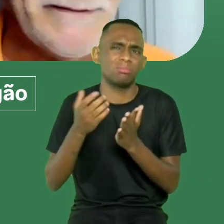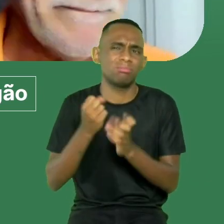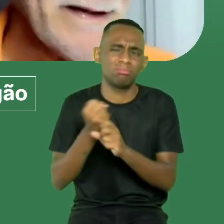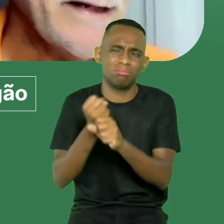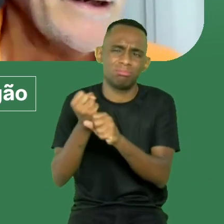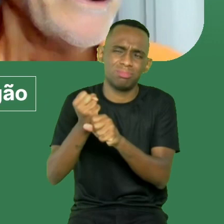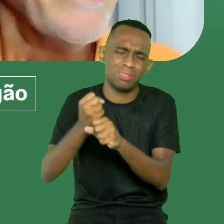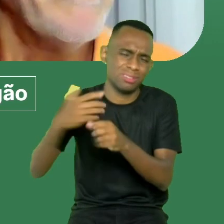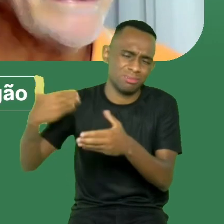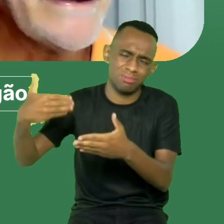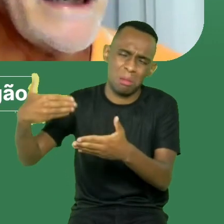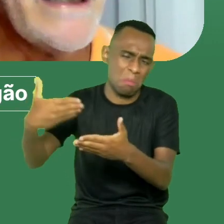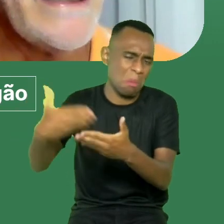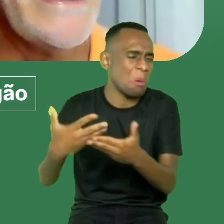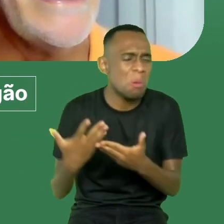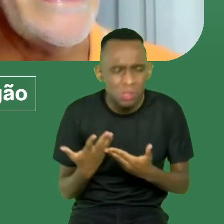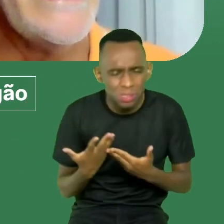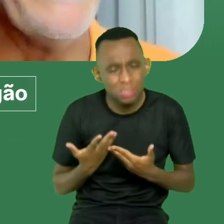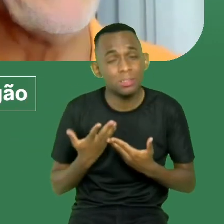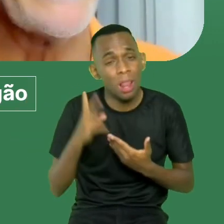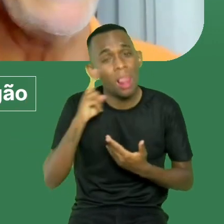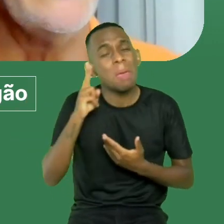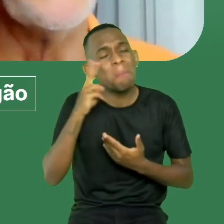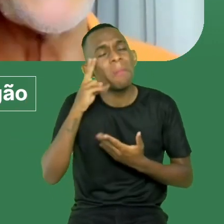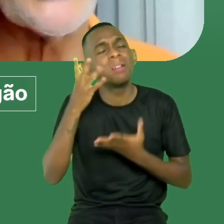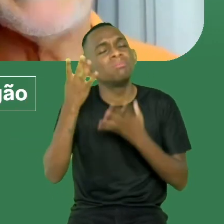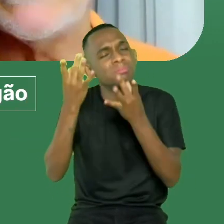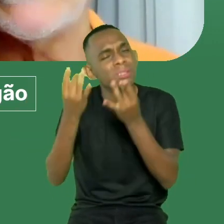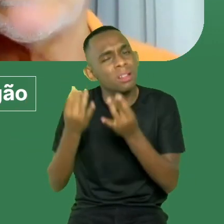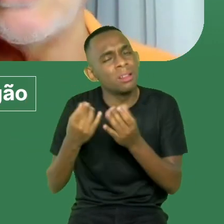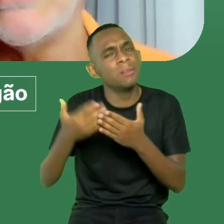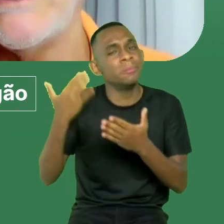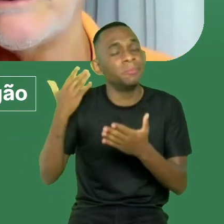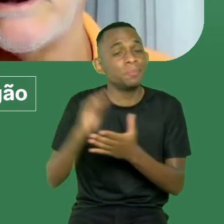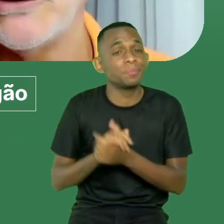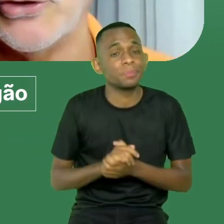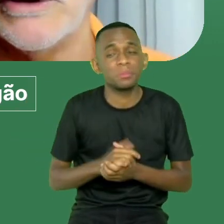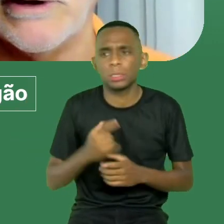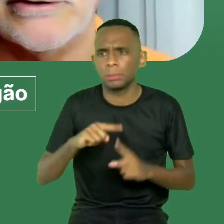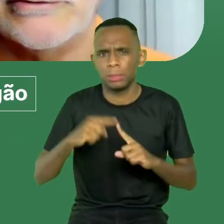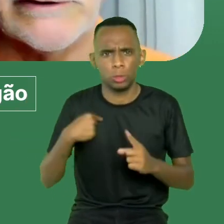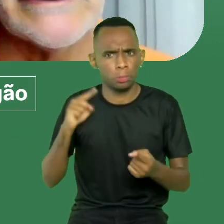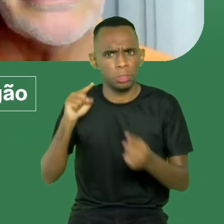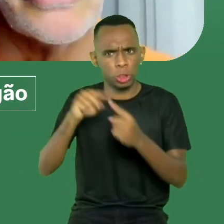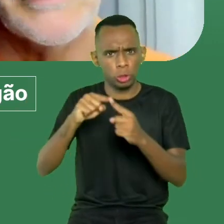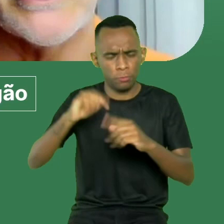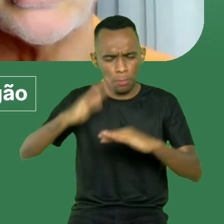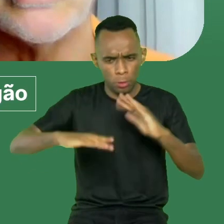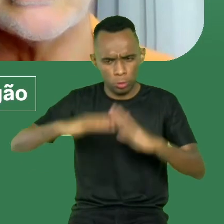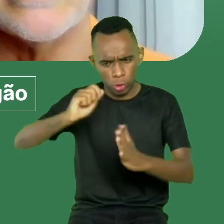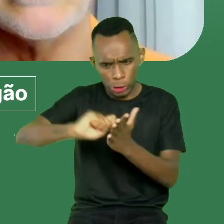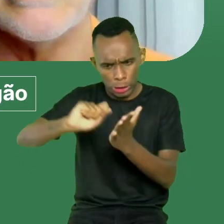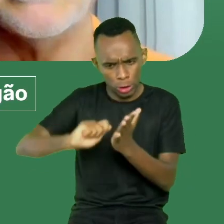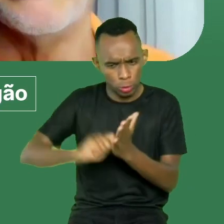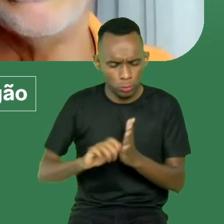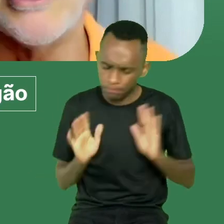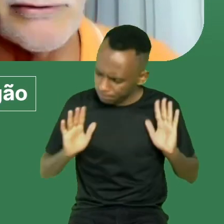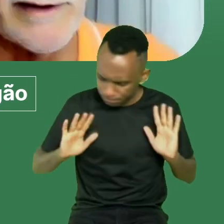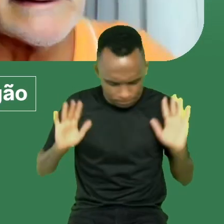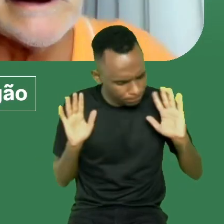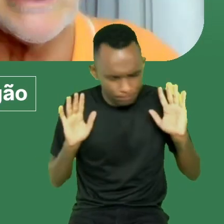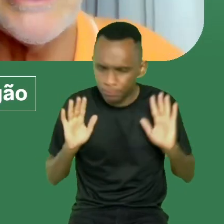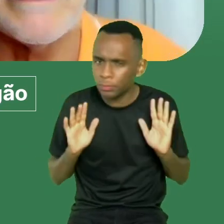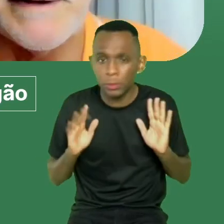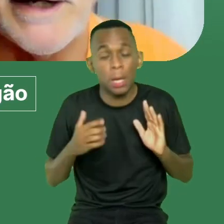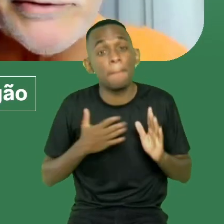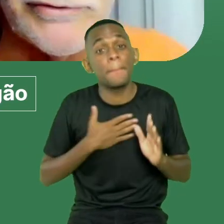né? Mas eu não tinha pretensão de ser escritor, não, assim, no começo. O meu foco